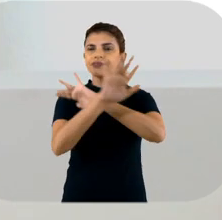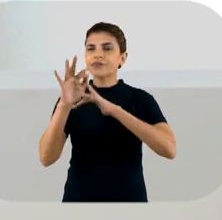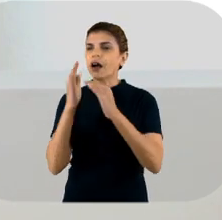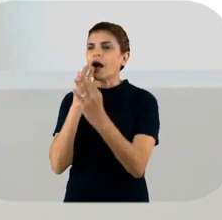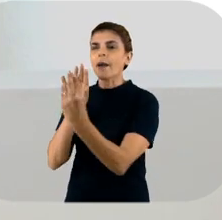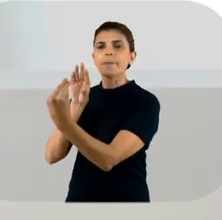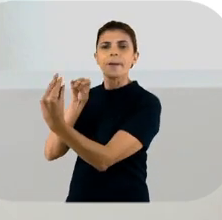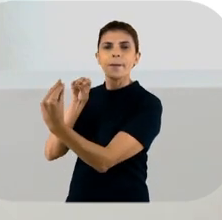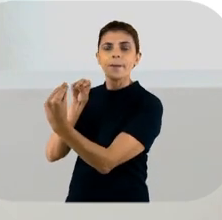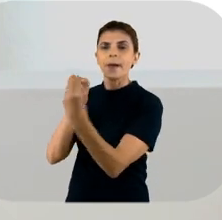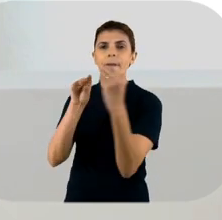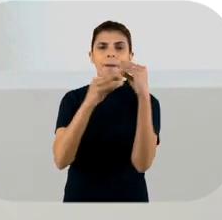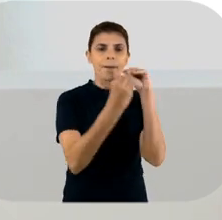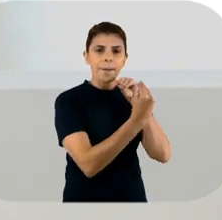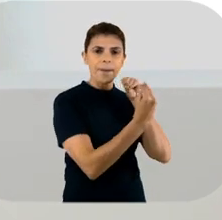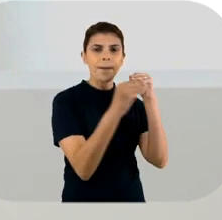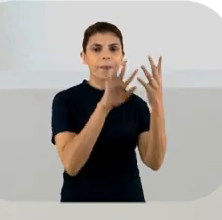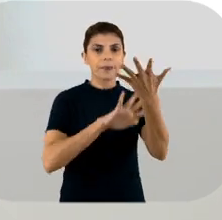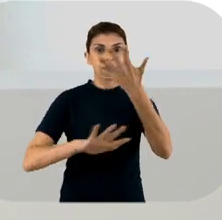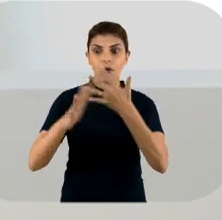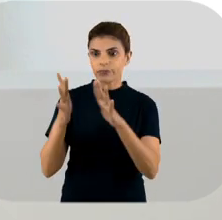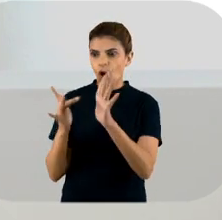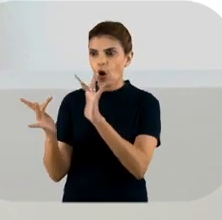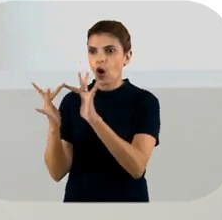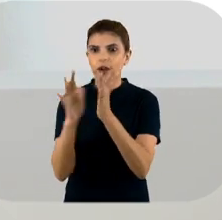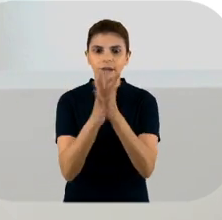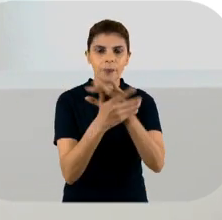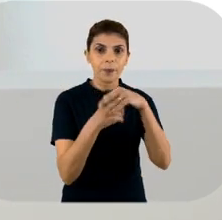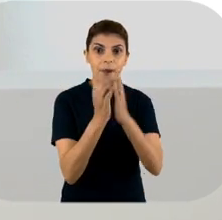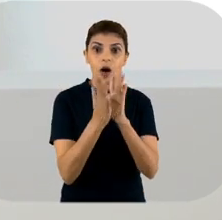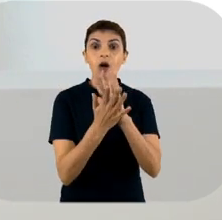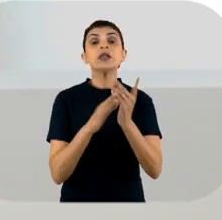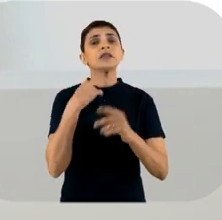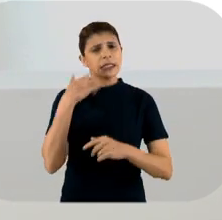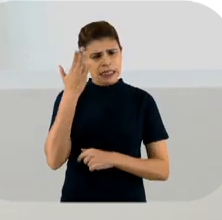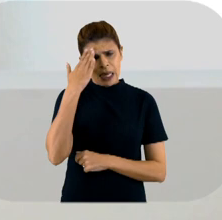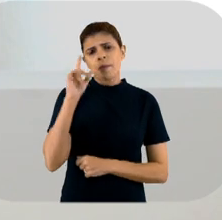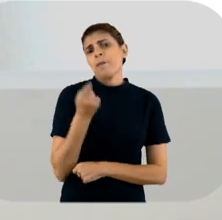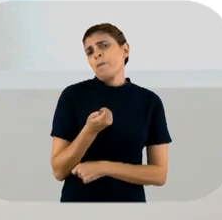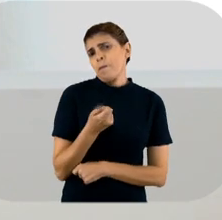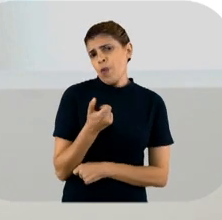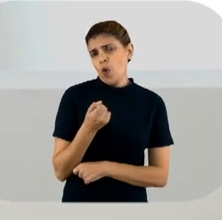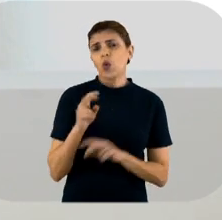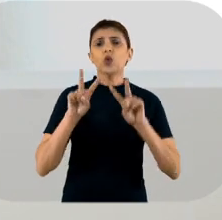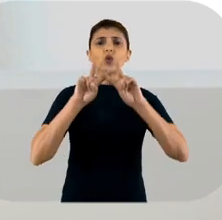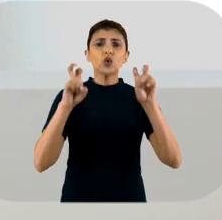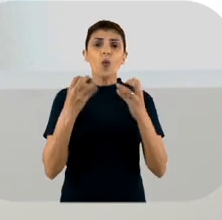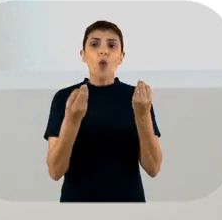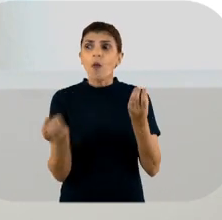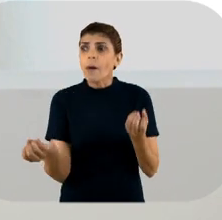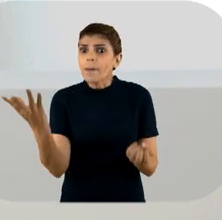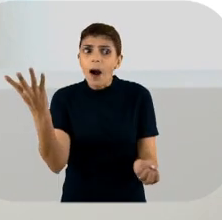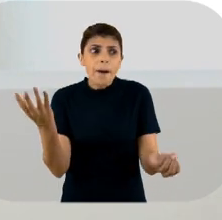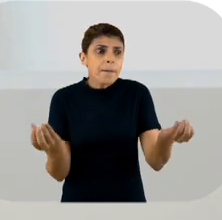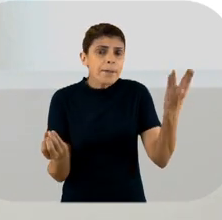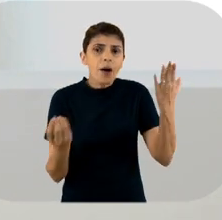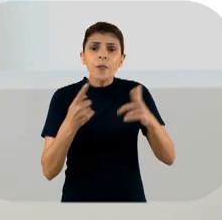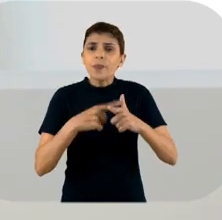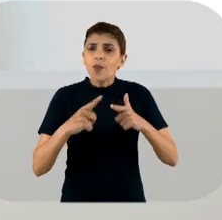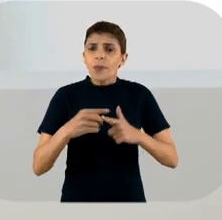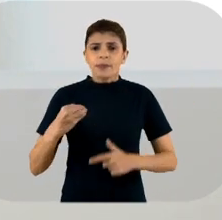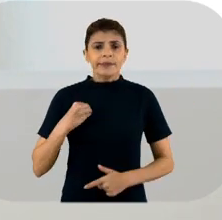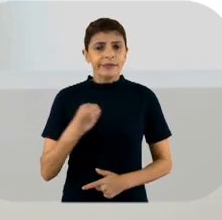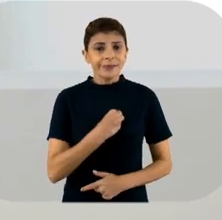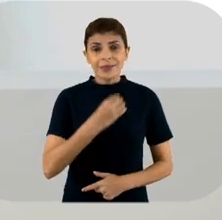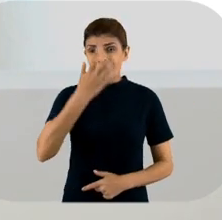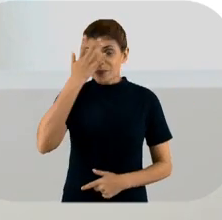facilitada com uma grande população suscetível. O que foi, e também a gente sabe pouco ainda sobre todas as manifestações clínicas,